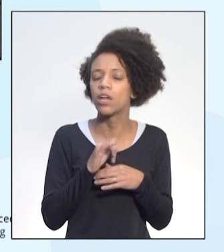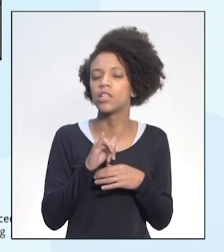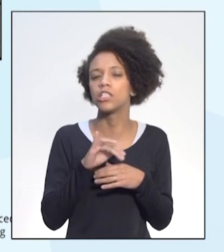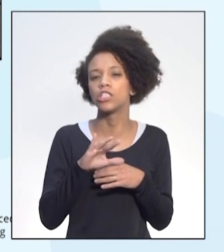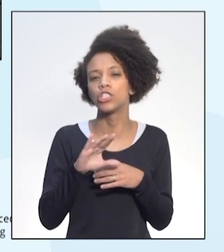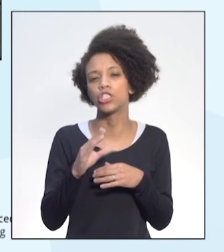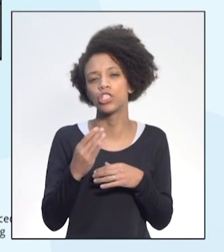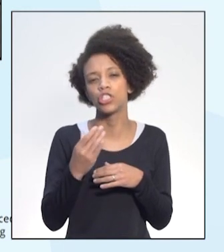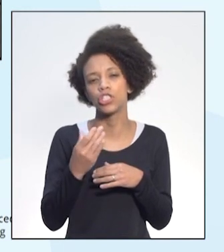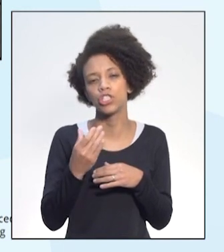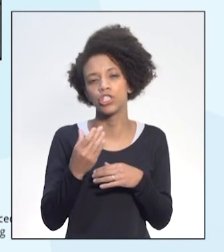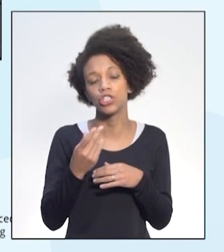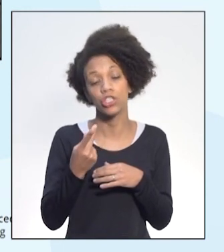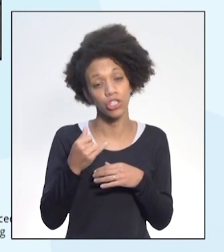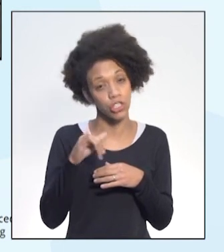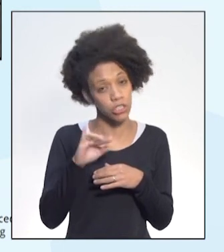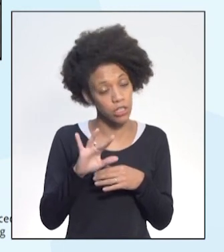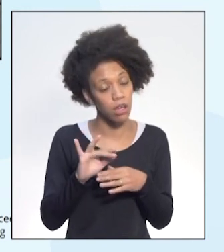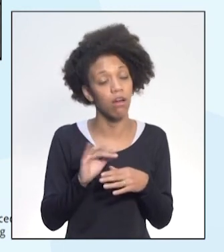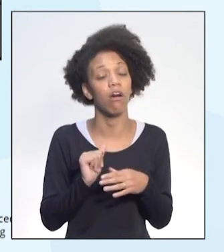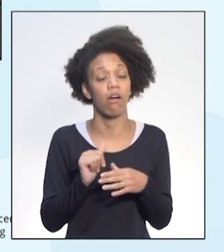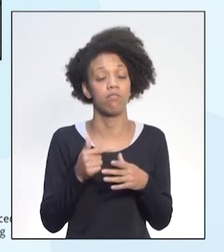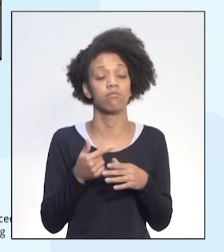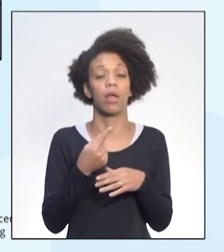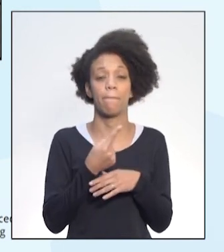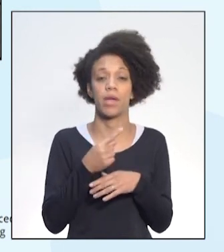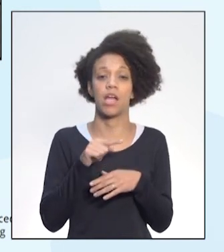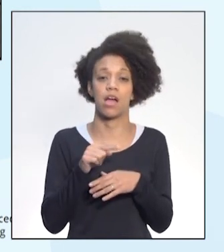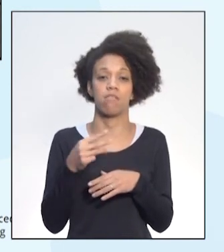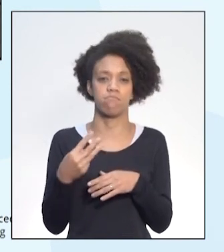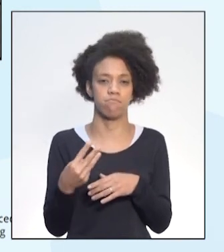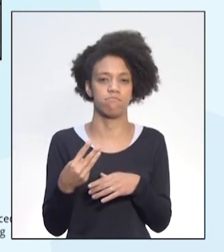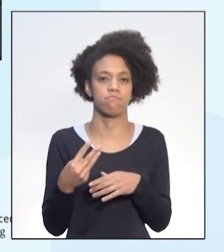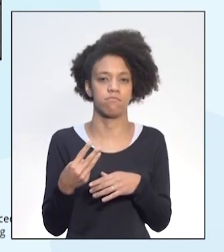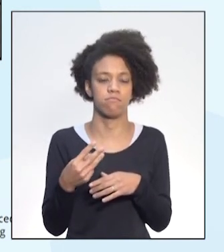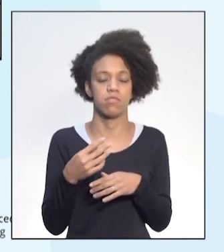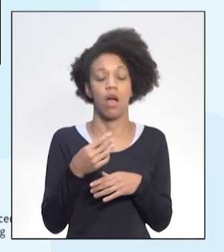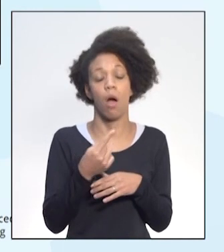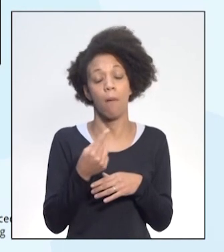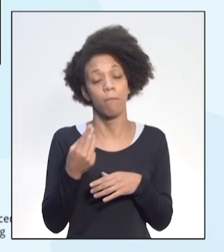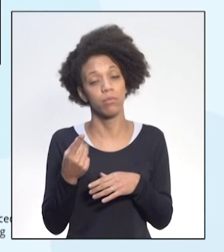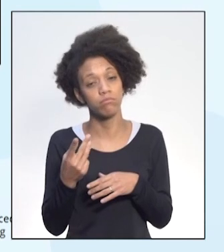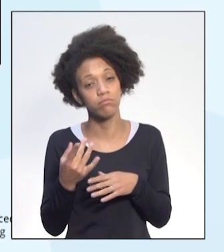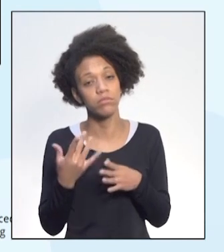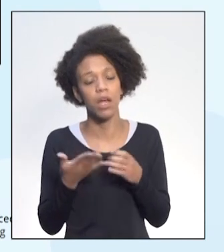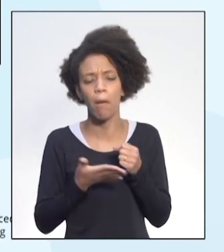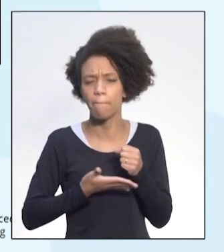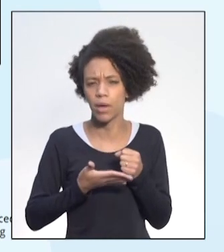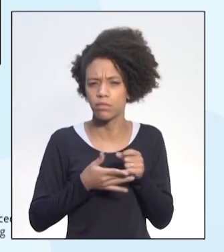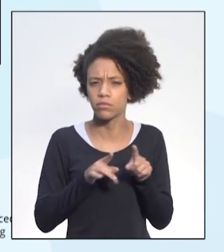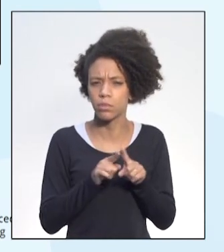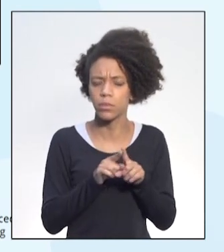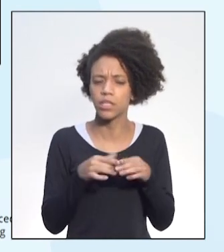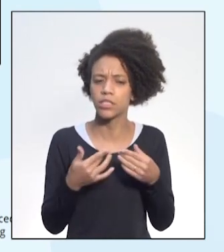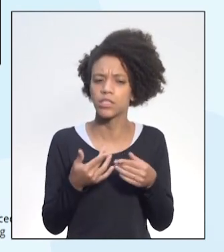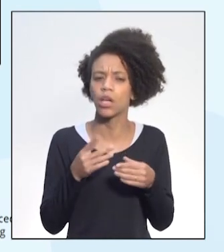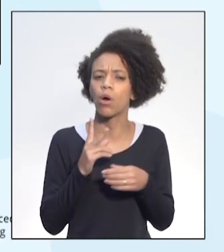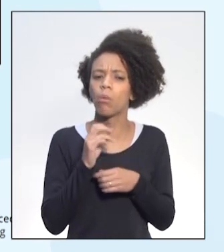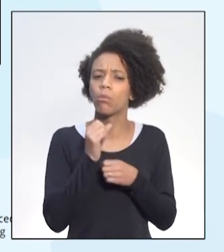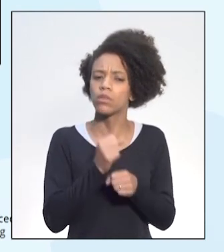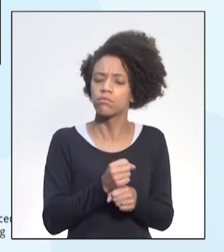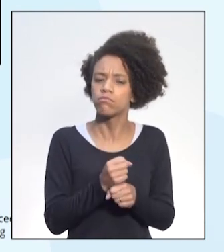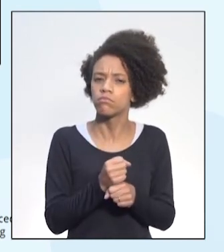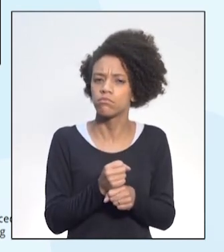comercial gira em torno de pH 13, que é bem básico. Em contrapartida, nós temos também o